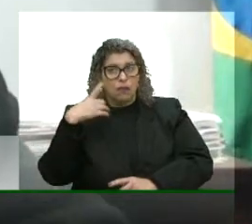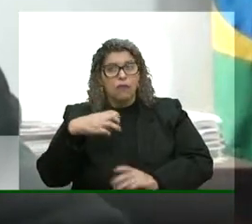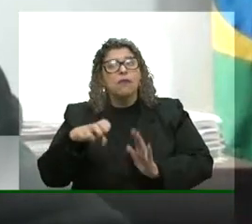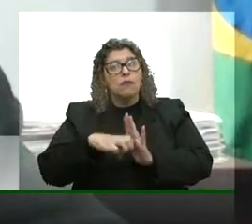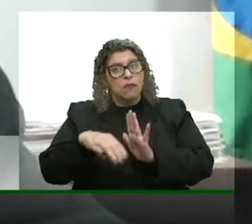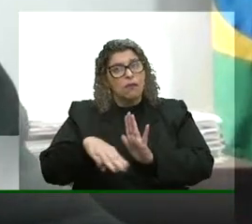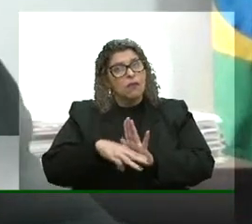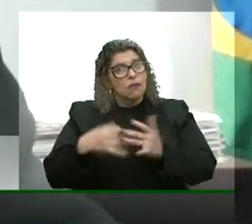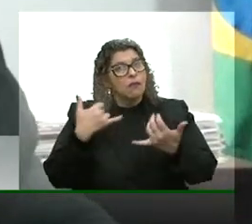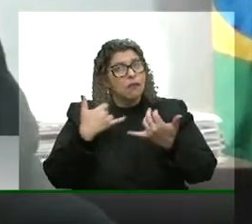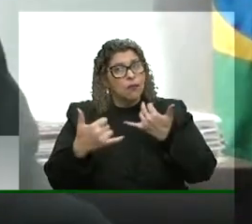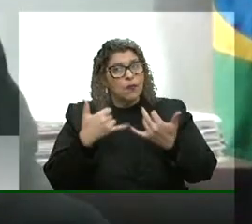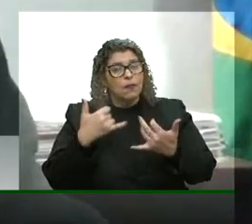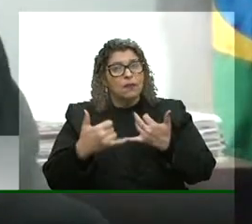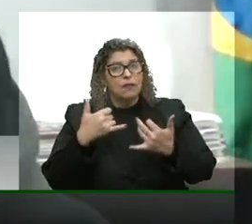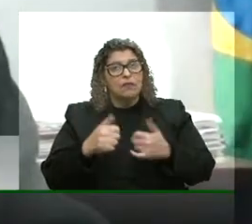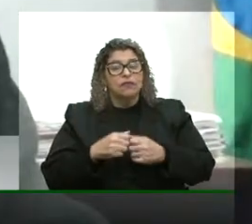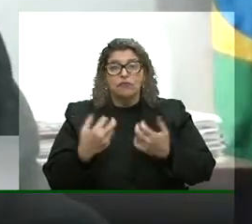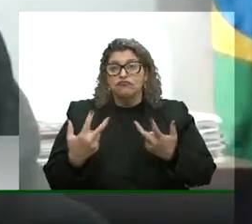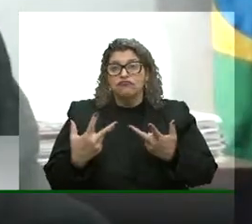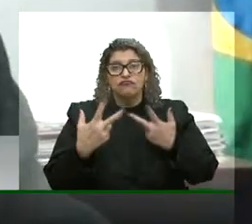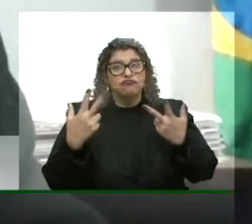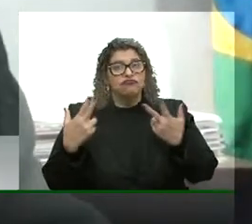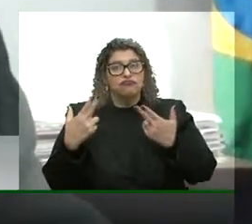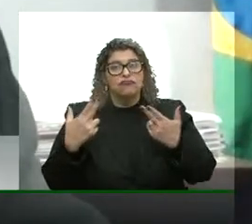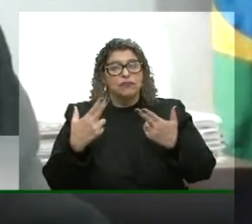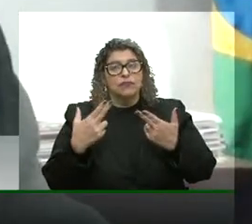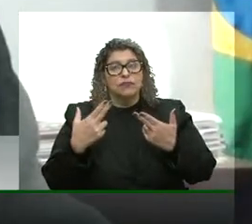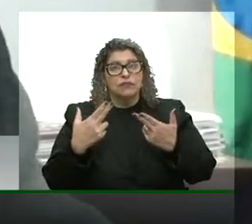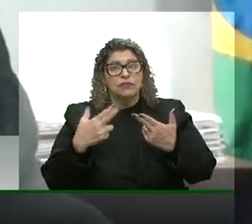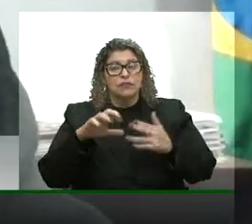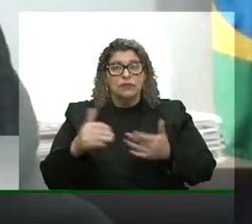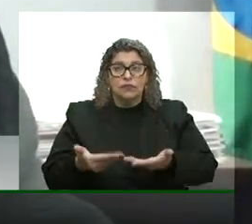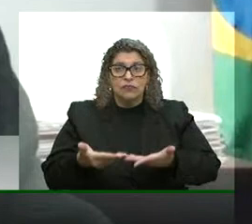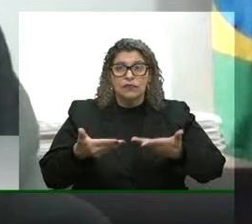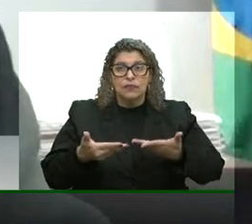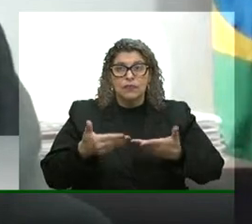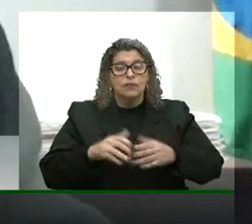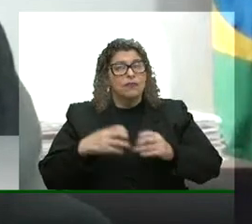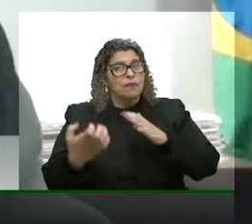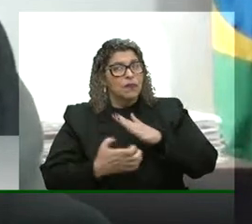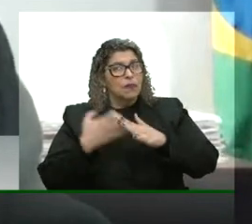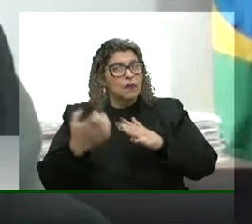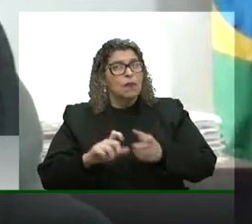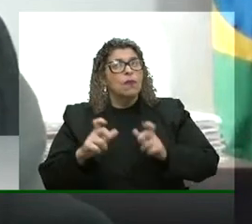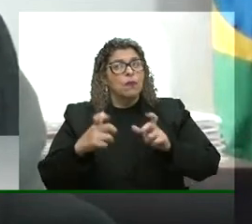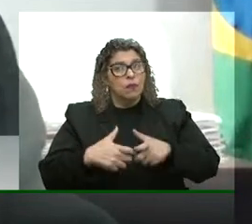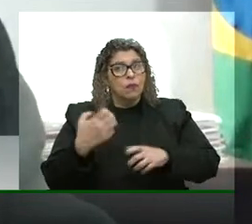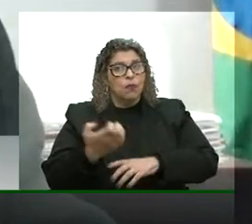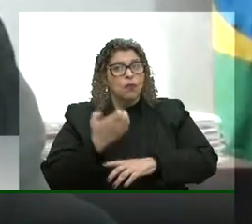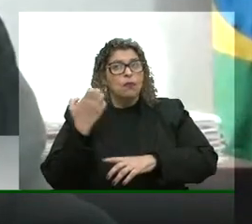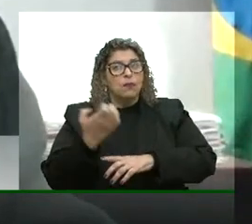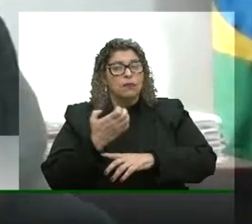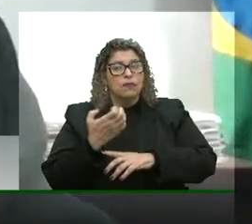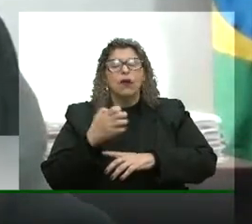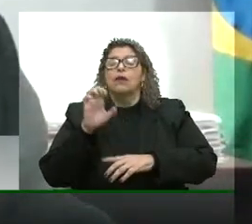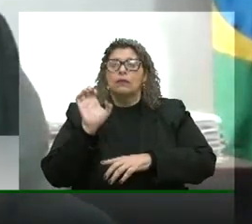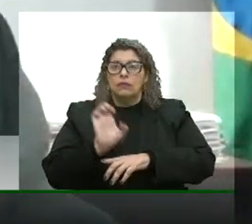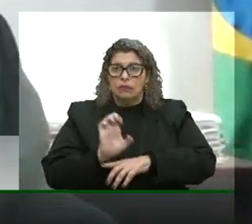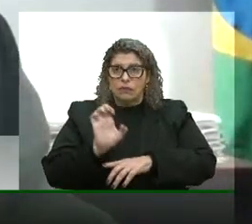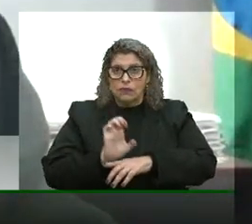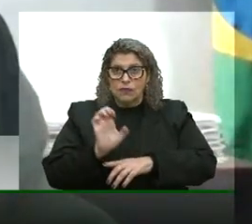por exemplo, para tornar igual o recebimento das pequenas empresas do Estado, também em